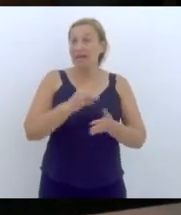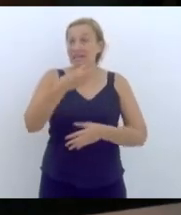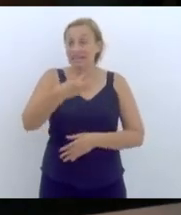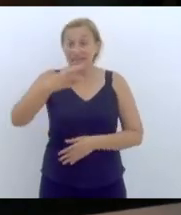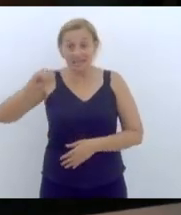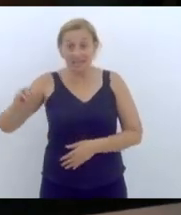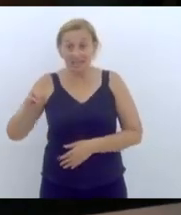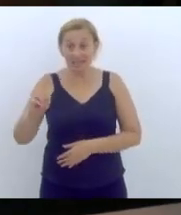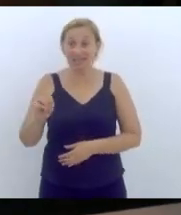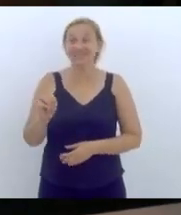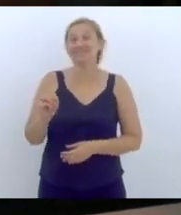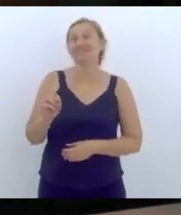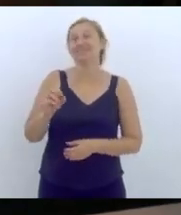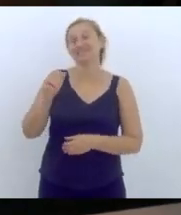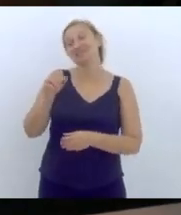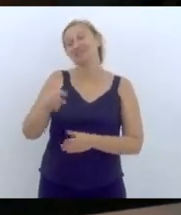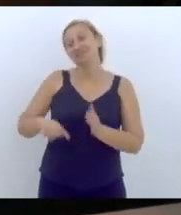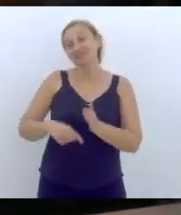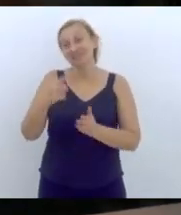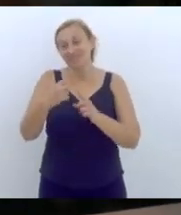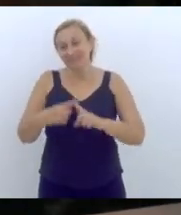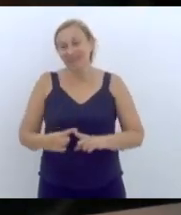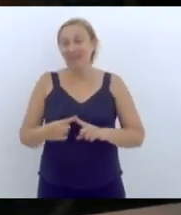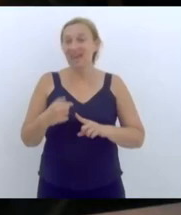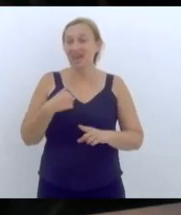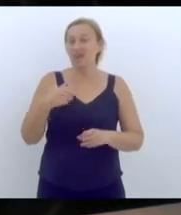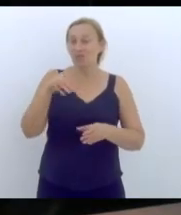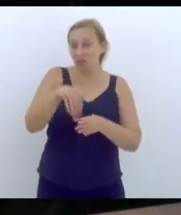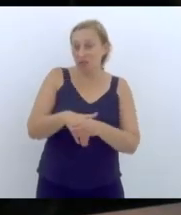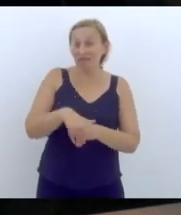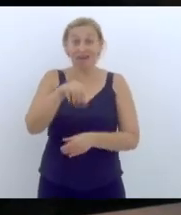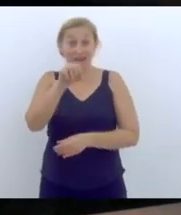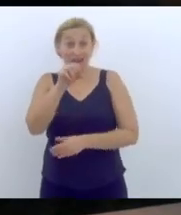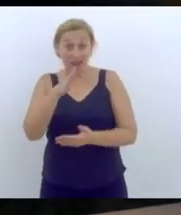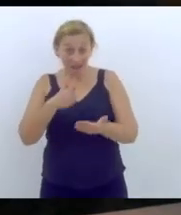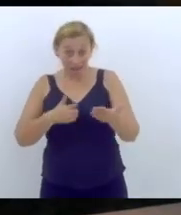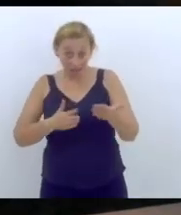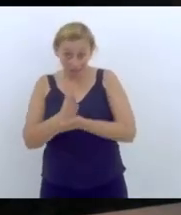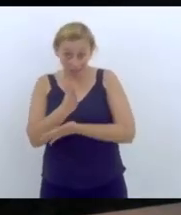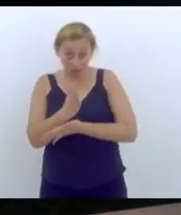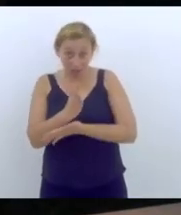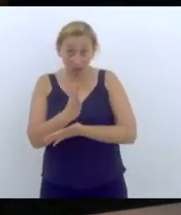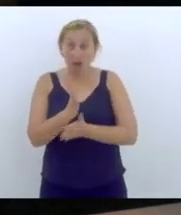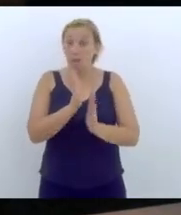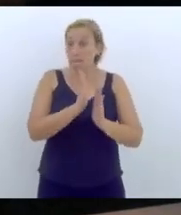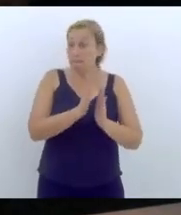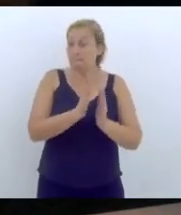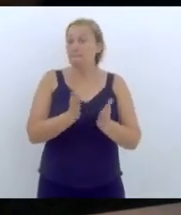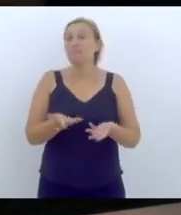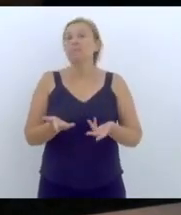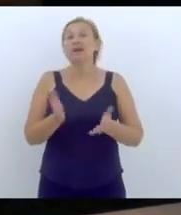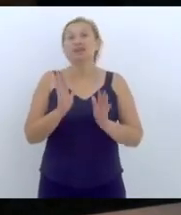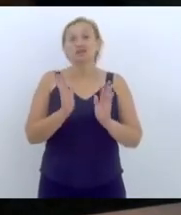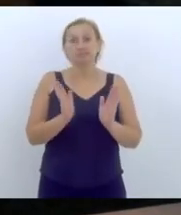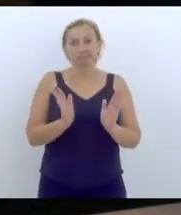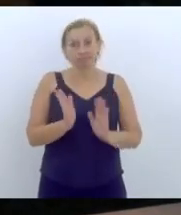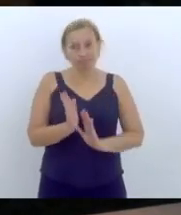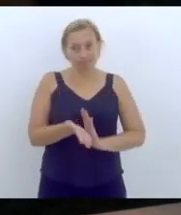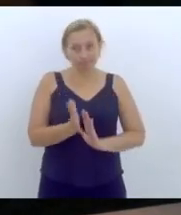300 vezes eu vou votar favorável. Eu estou falando de processo legislativo. Na CCJ,